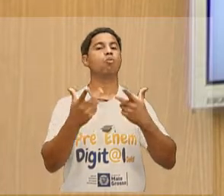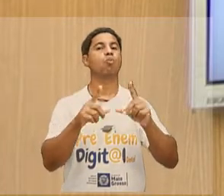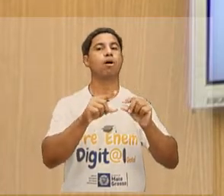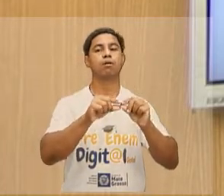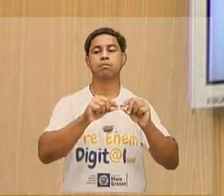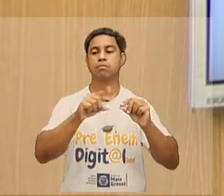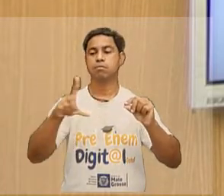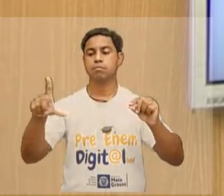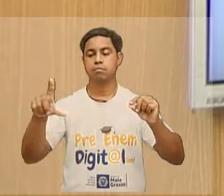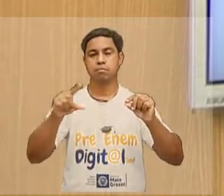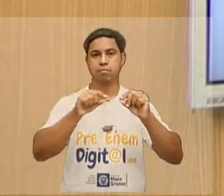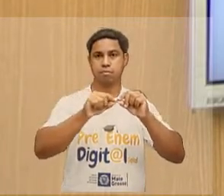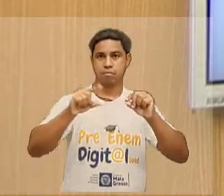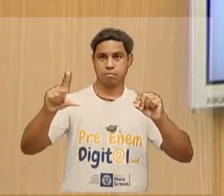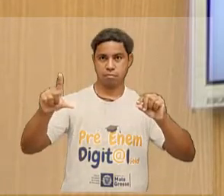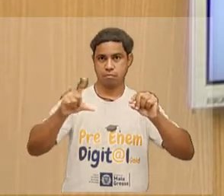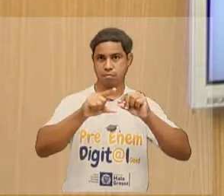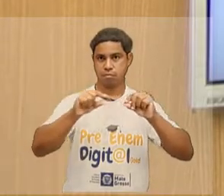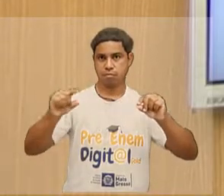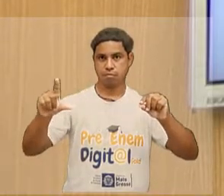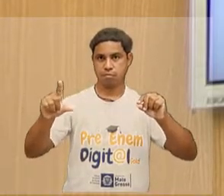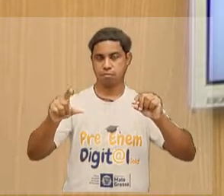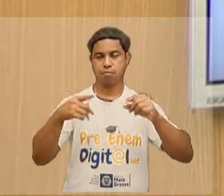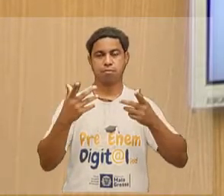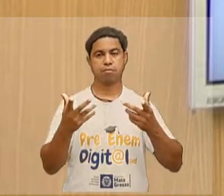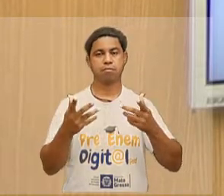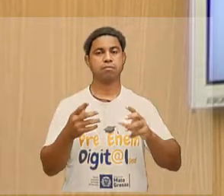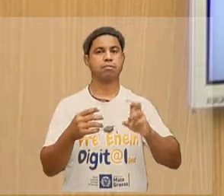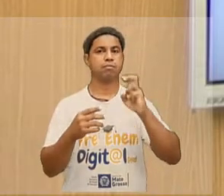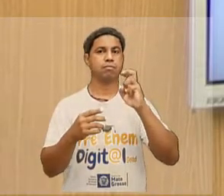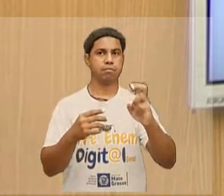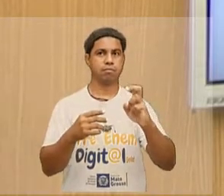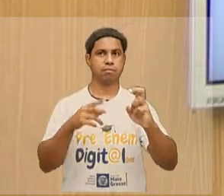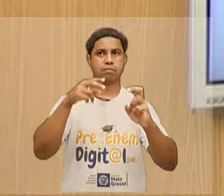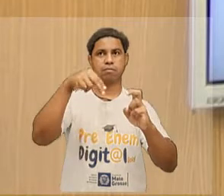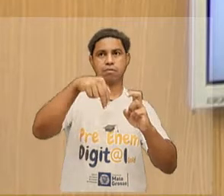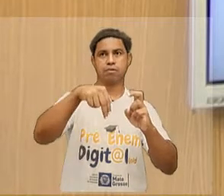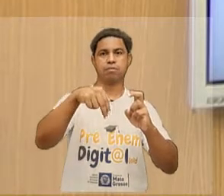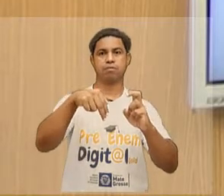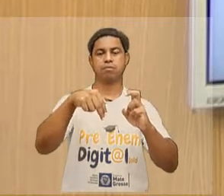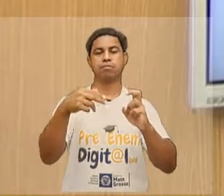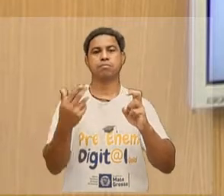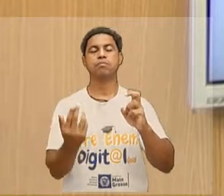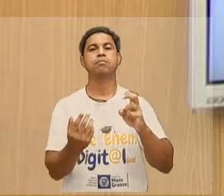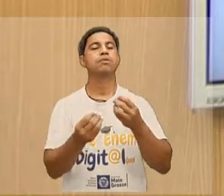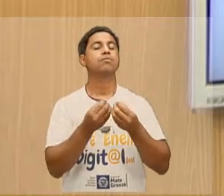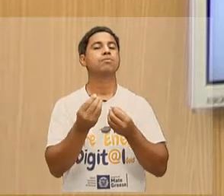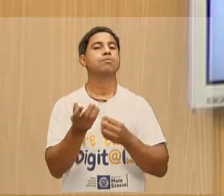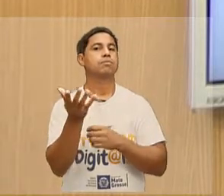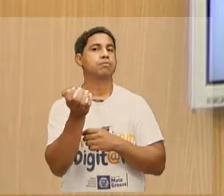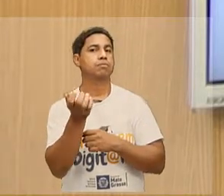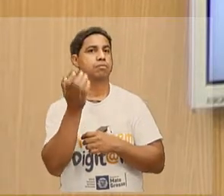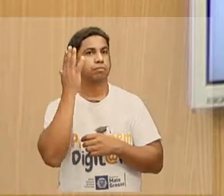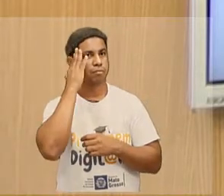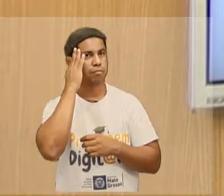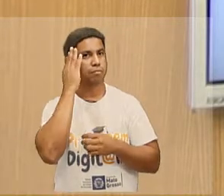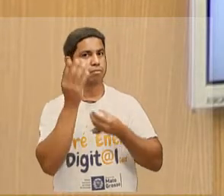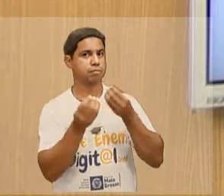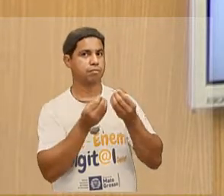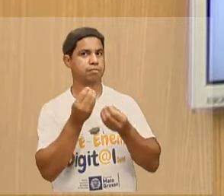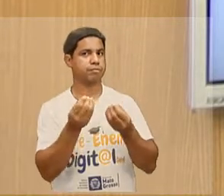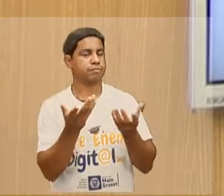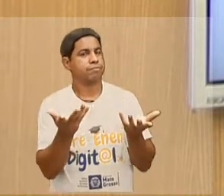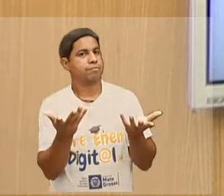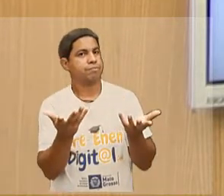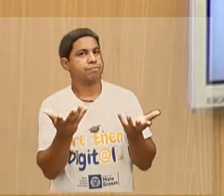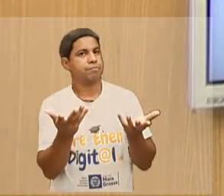que é o módulo? 5 newtons por coulomb. E aí eu pergunto, o que eu quero saber, professor?